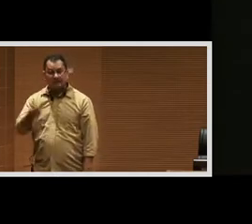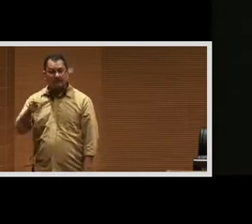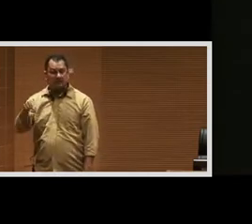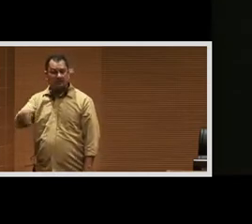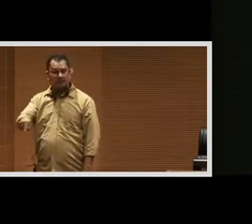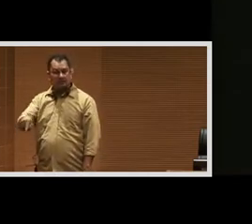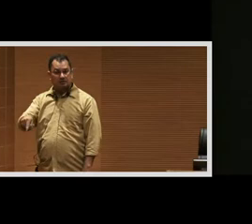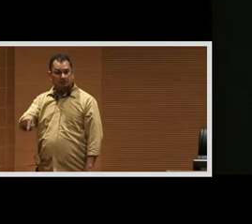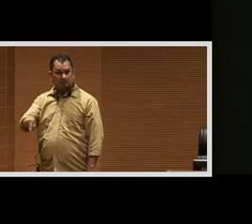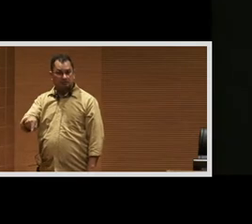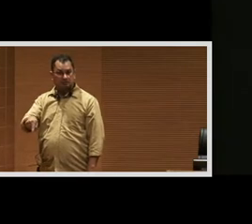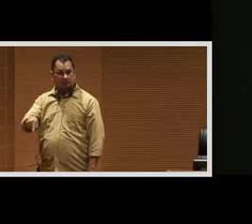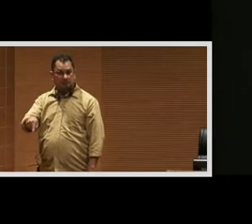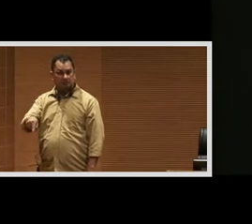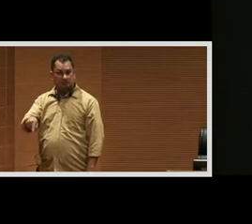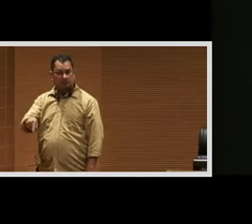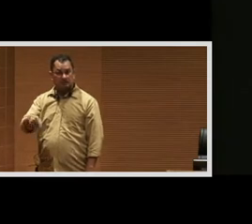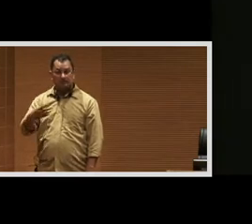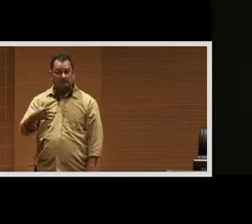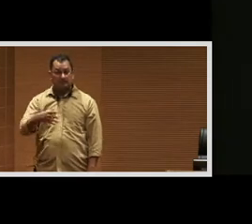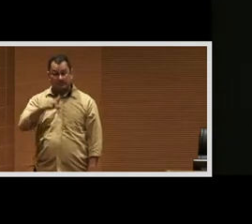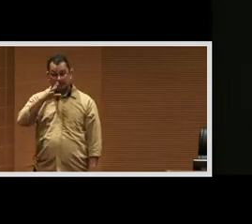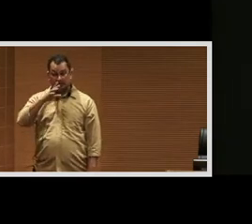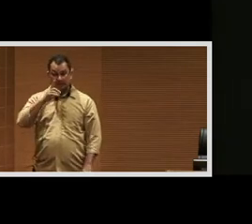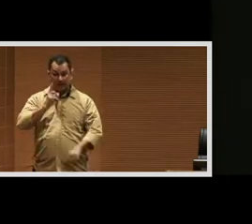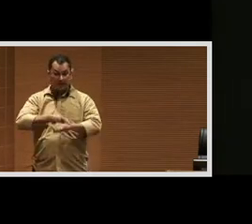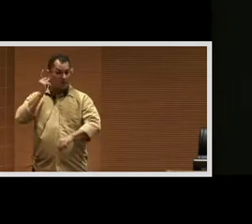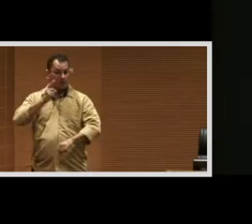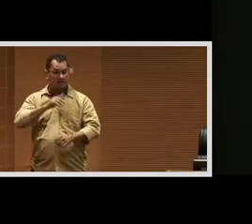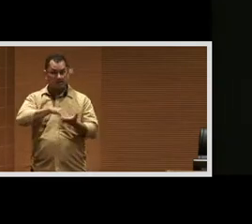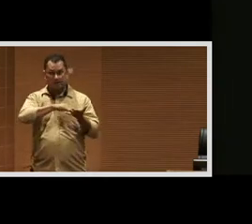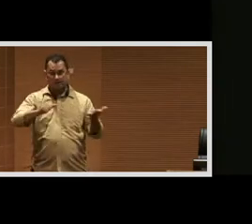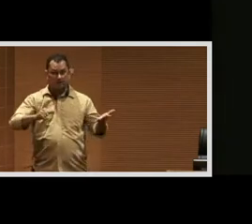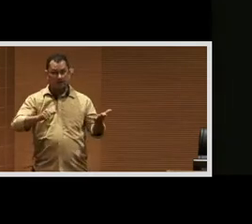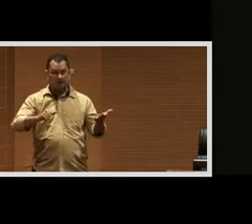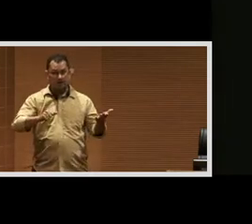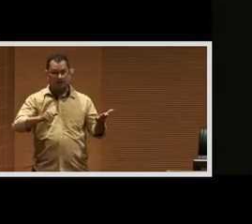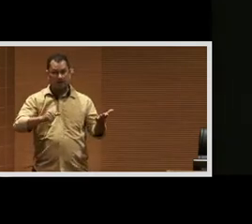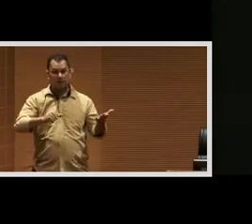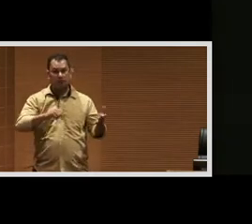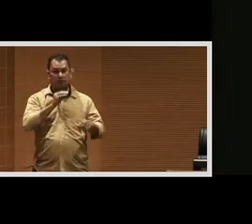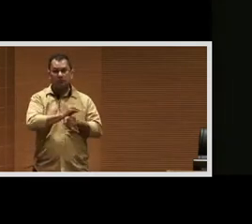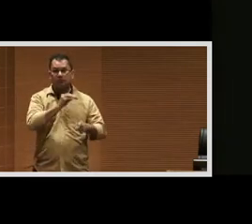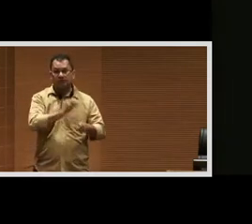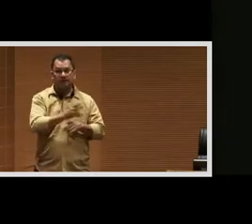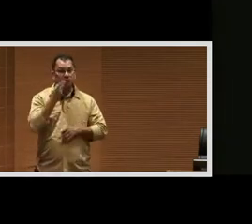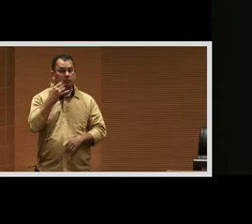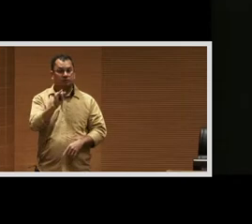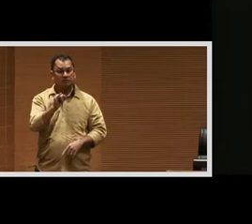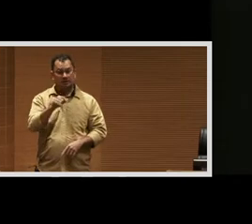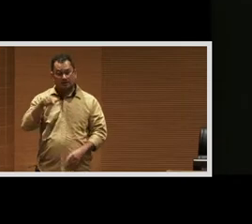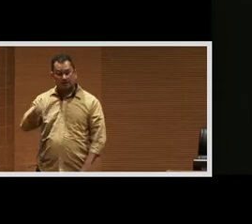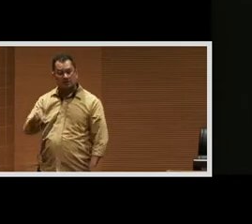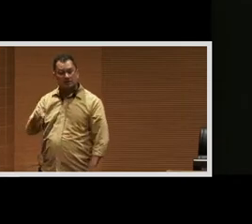foi imediatamente retirado dos pais. E, com 2 anos, o Miguel passou a viver no abrigo.